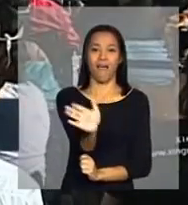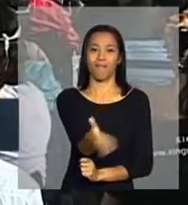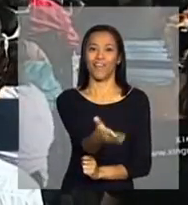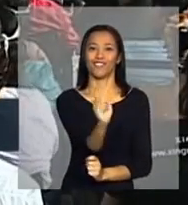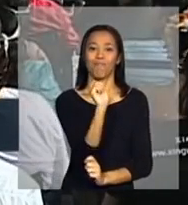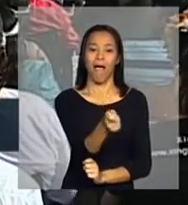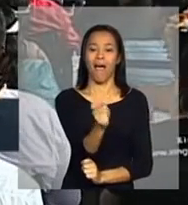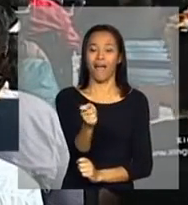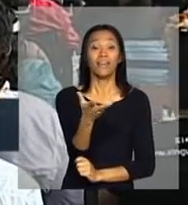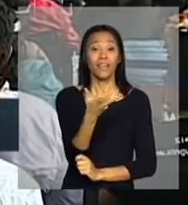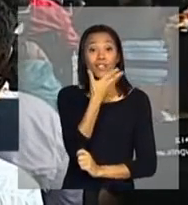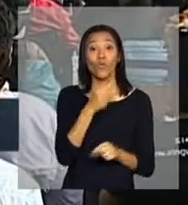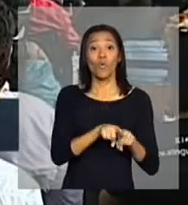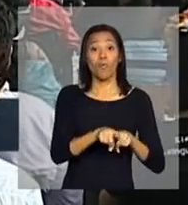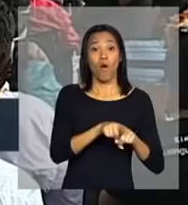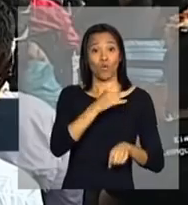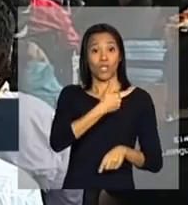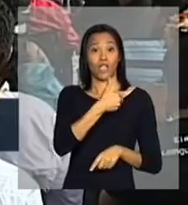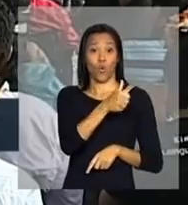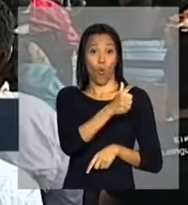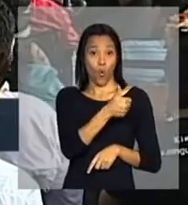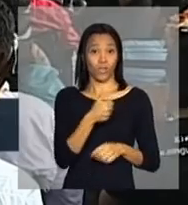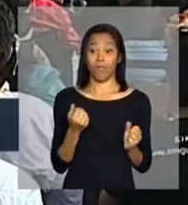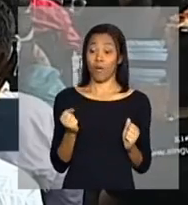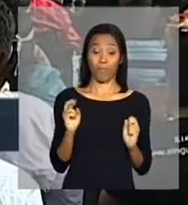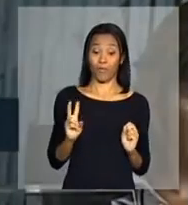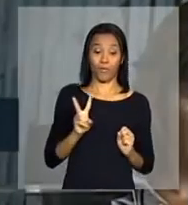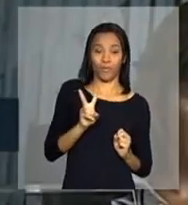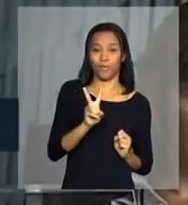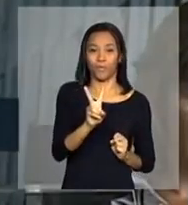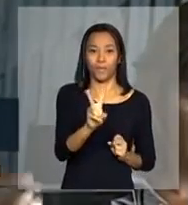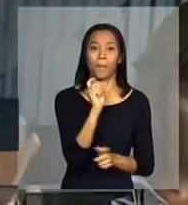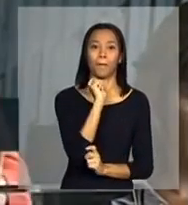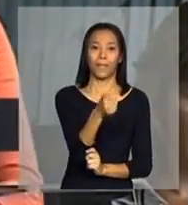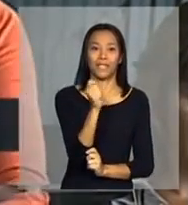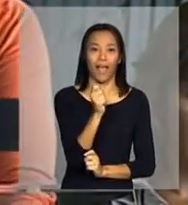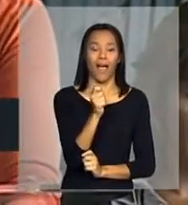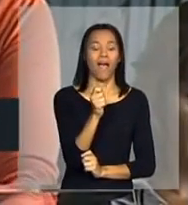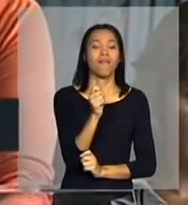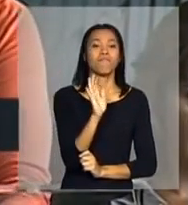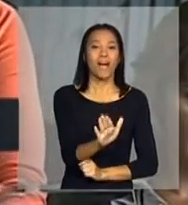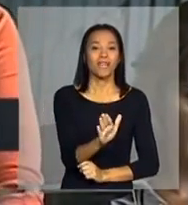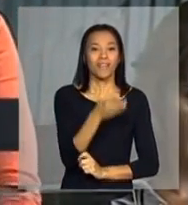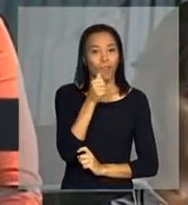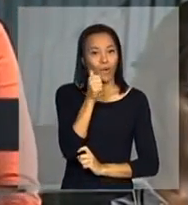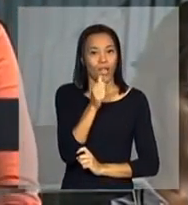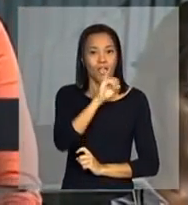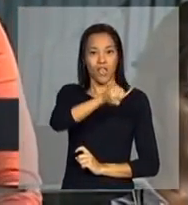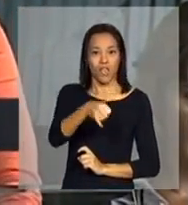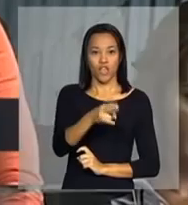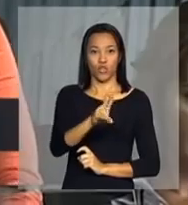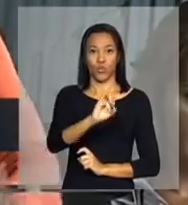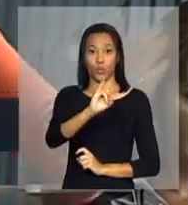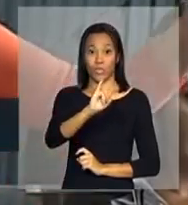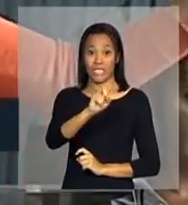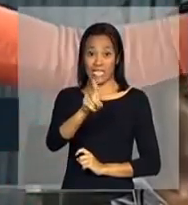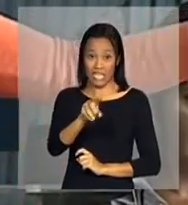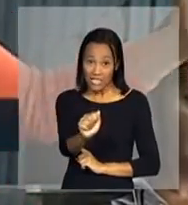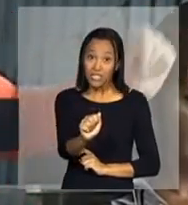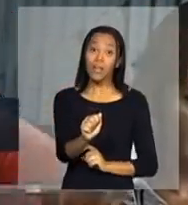queria, com seu irmão de 11, chegar a um açude e pescar. E a decisão da juíza, que foi revogada